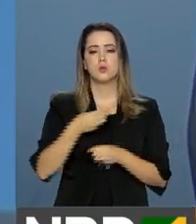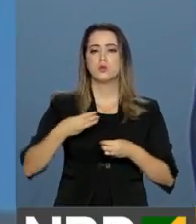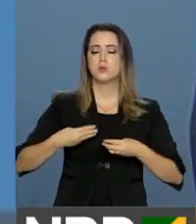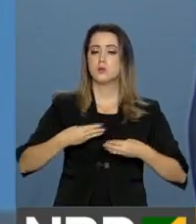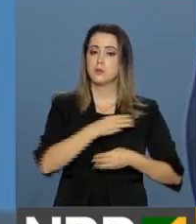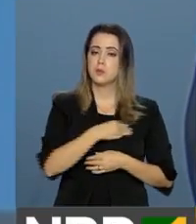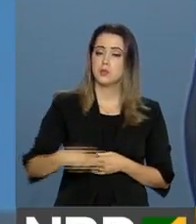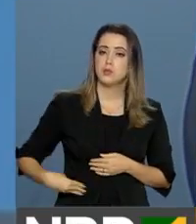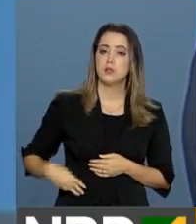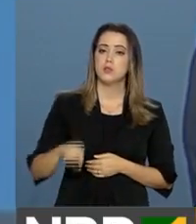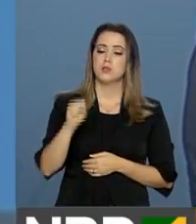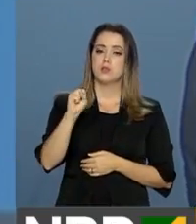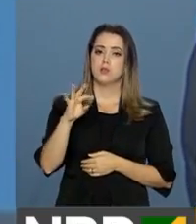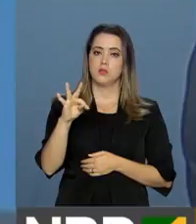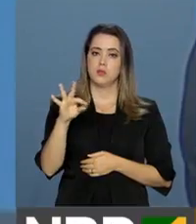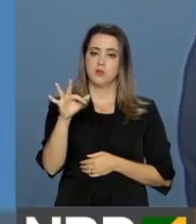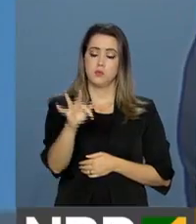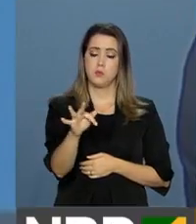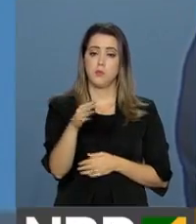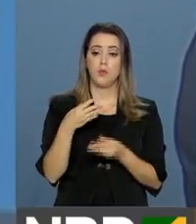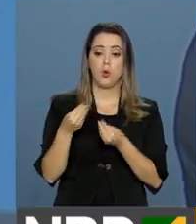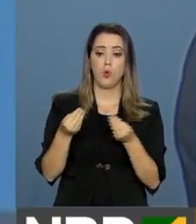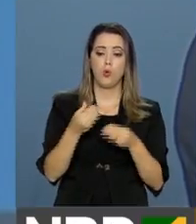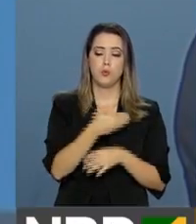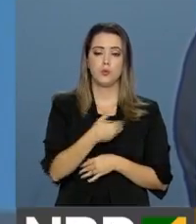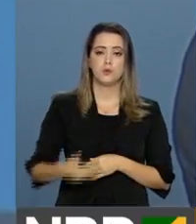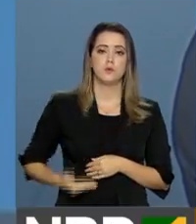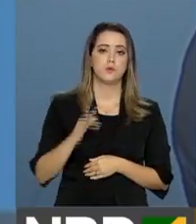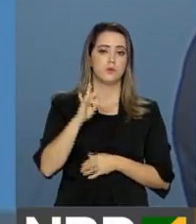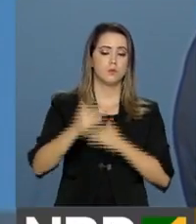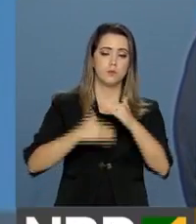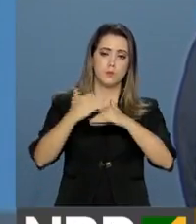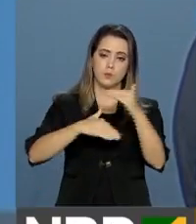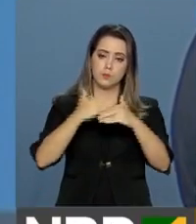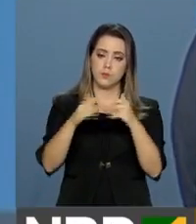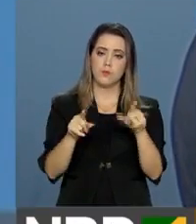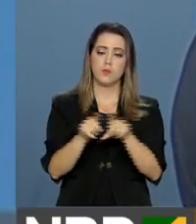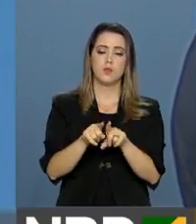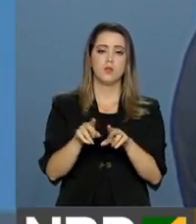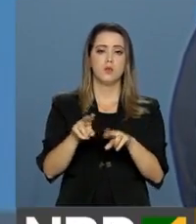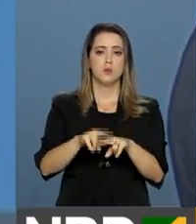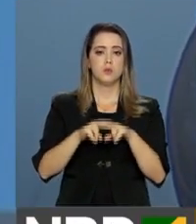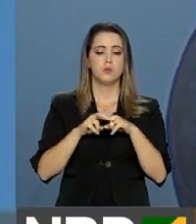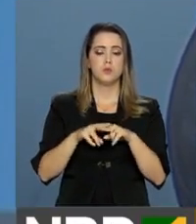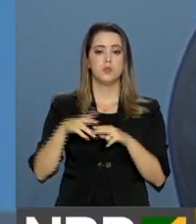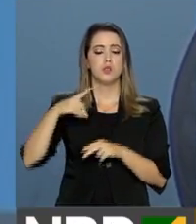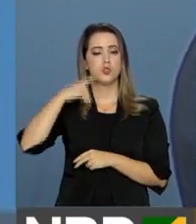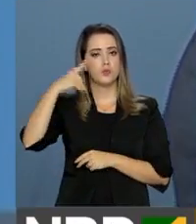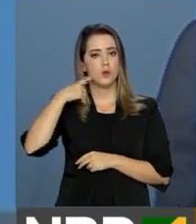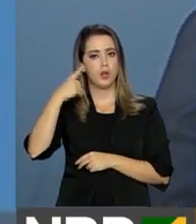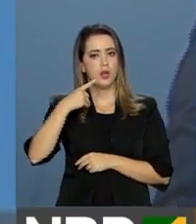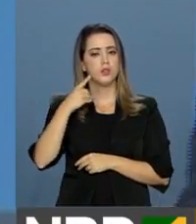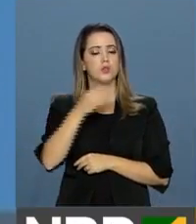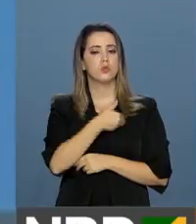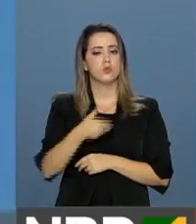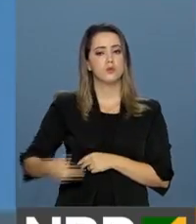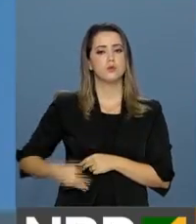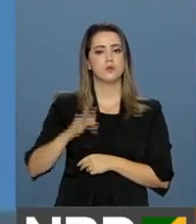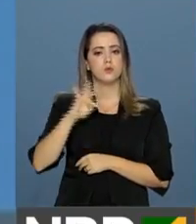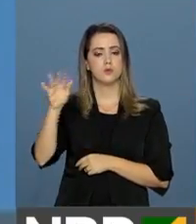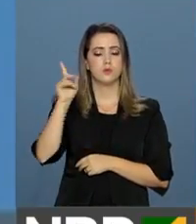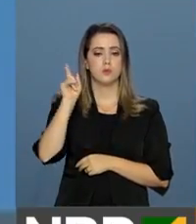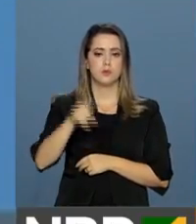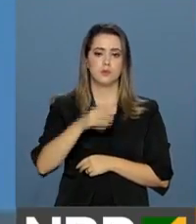federal ganhou por força da sua defesa dos interesses da união e ao mesmo tempo interessante como